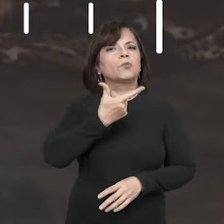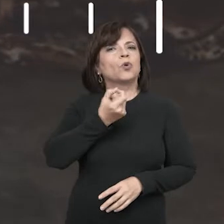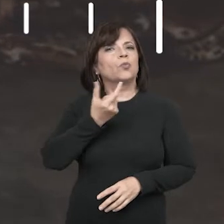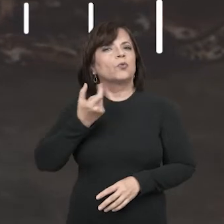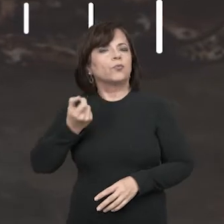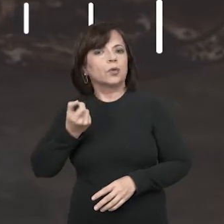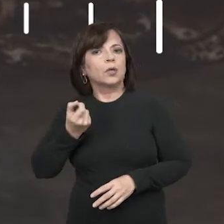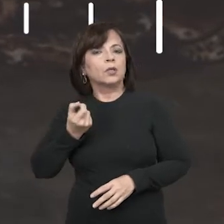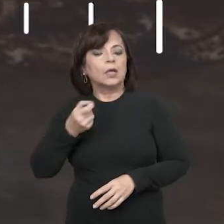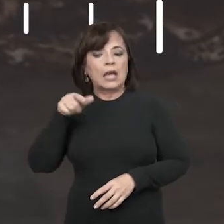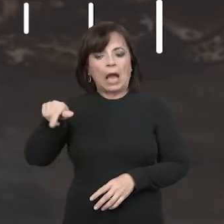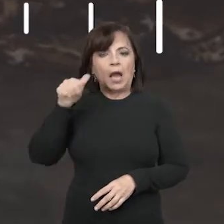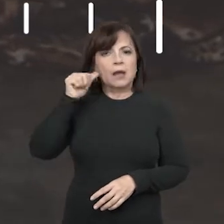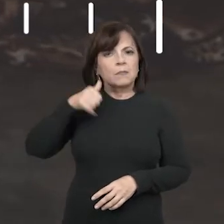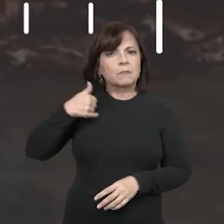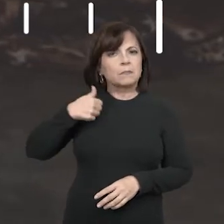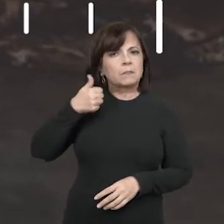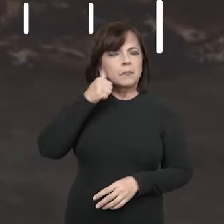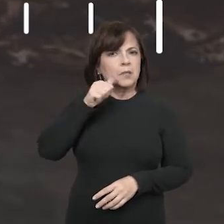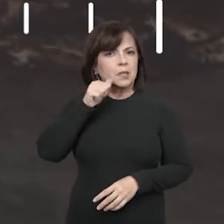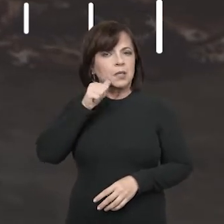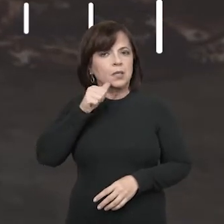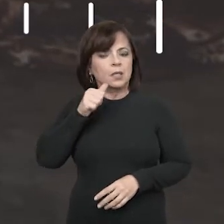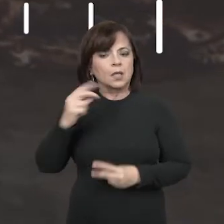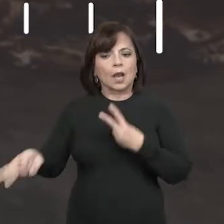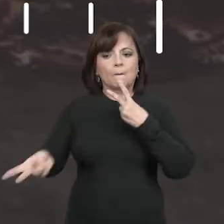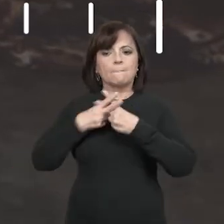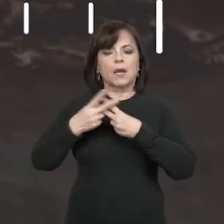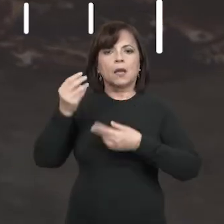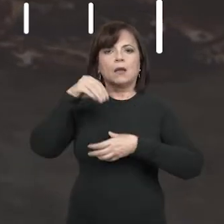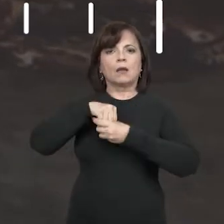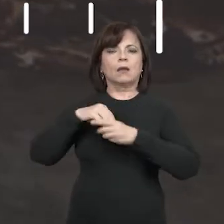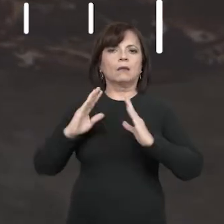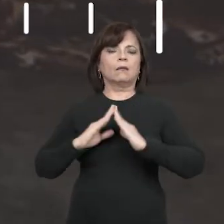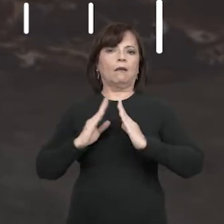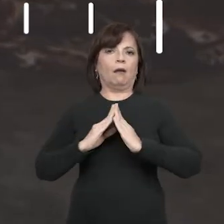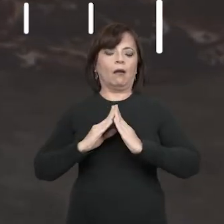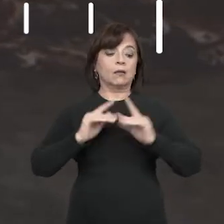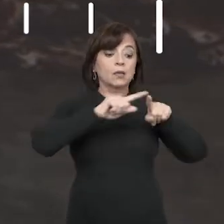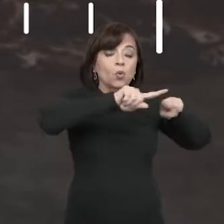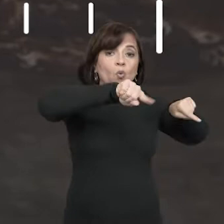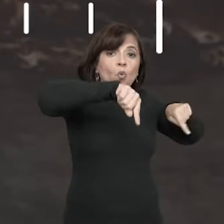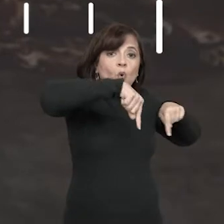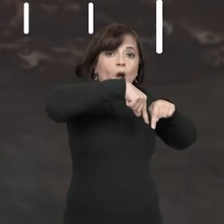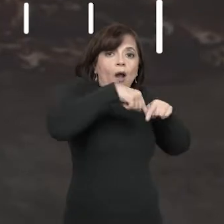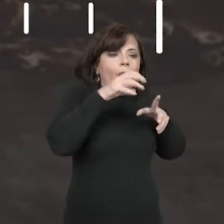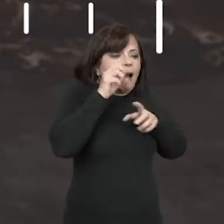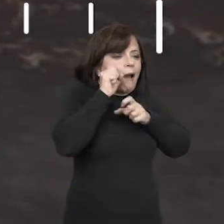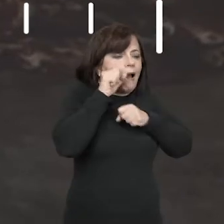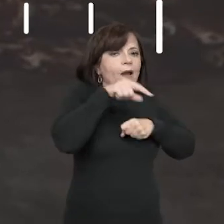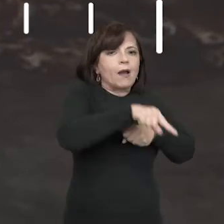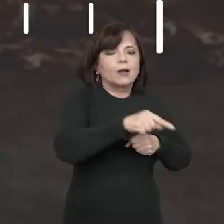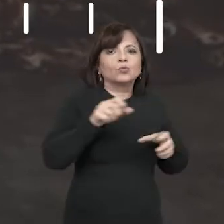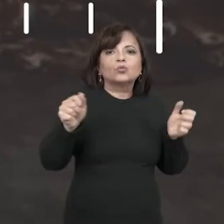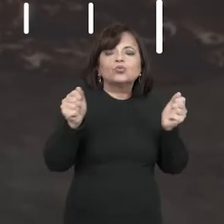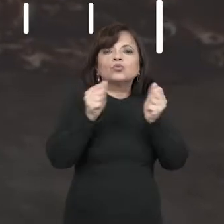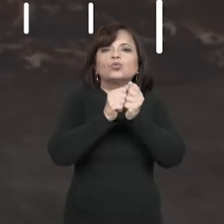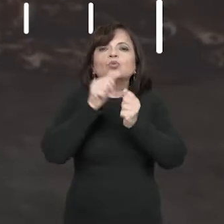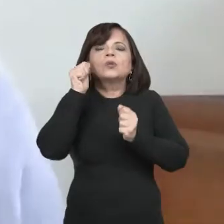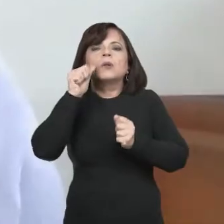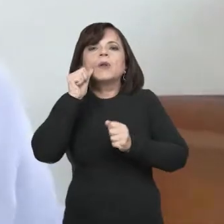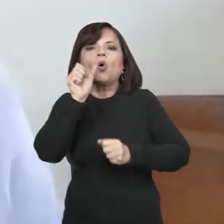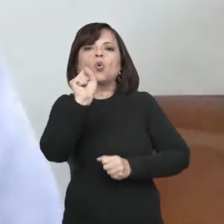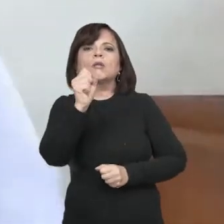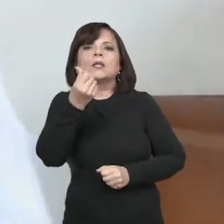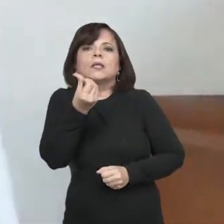de 2020, essa menina passou a ter a sua liberdade de locomoção restrita. Ela passou a ficar dentro de um quarto com essa senhora de 86